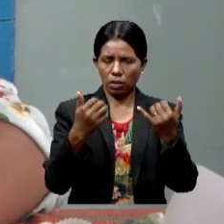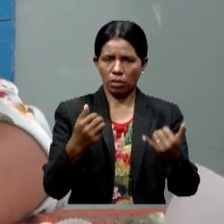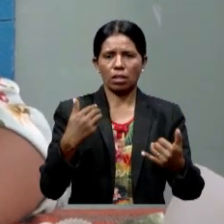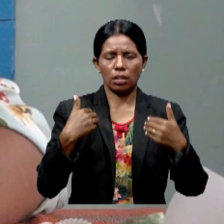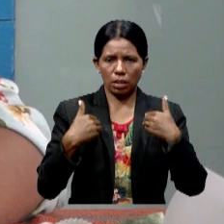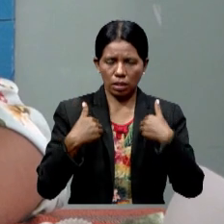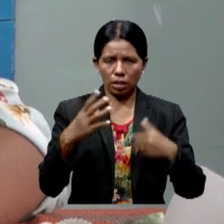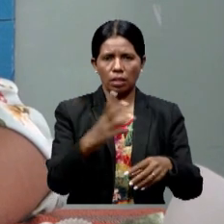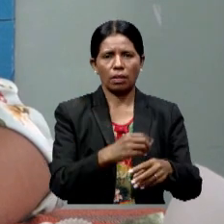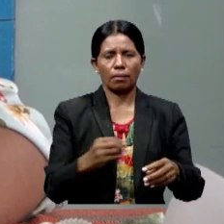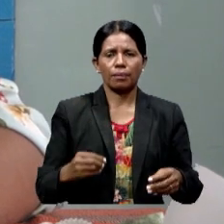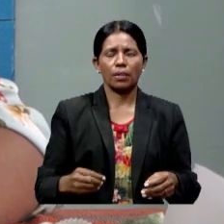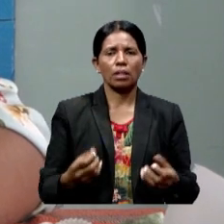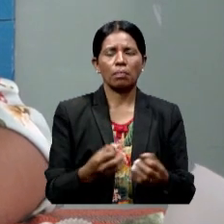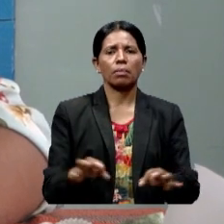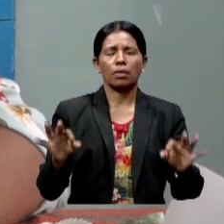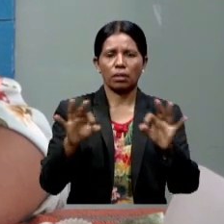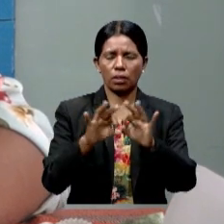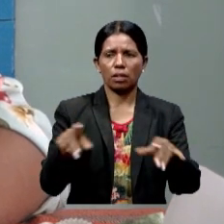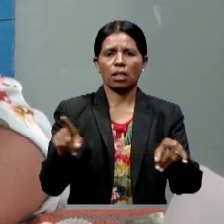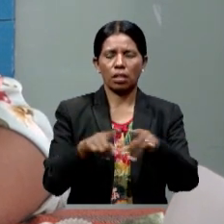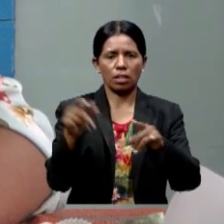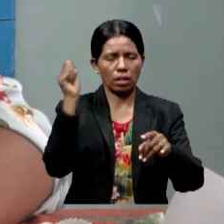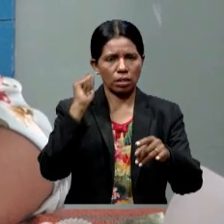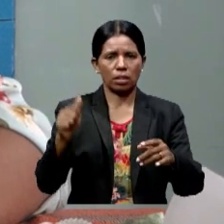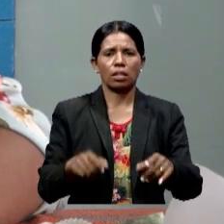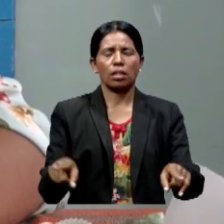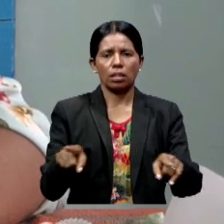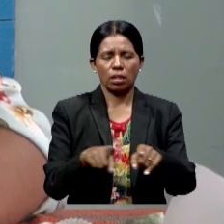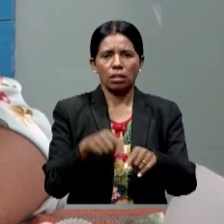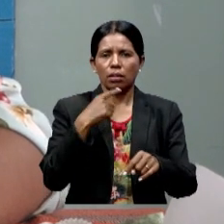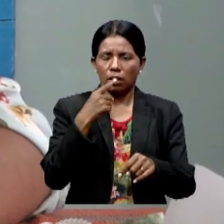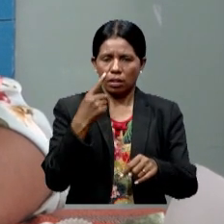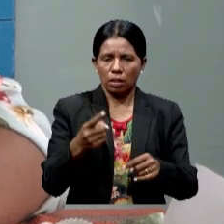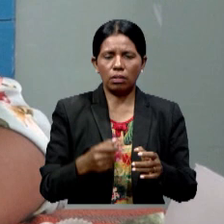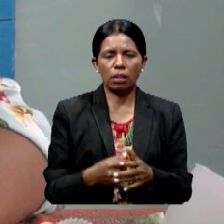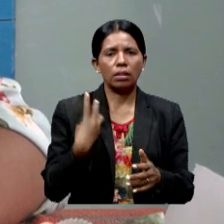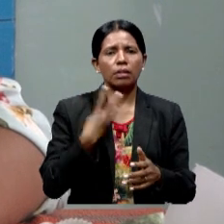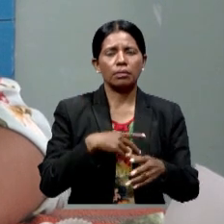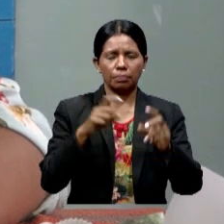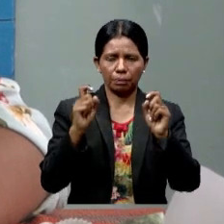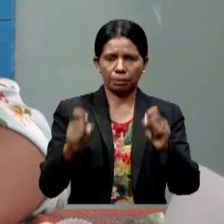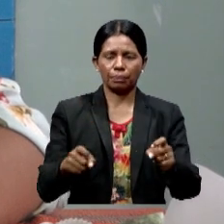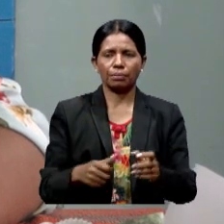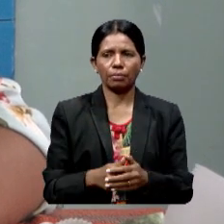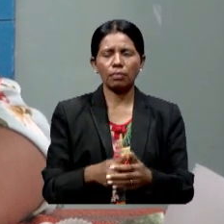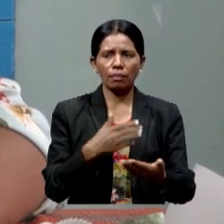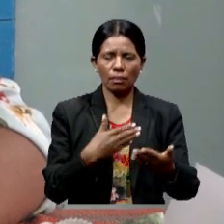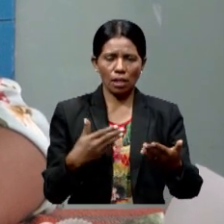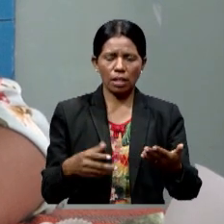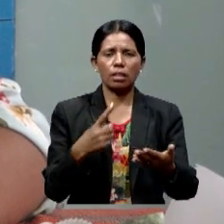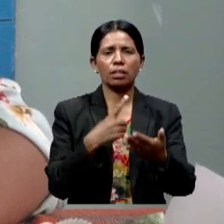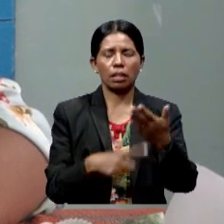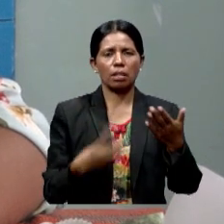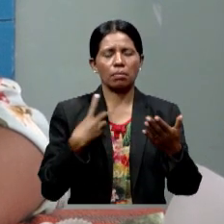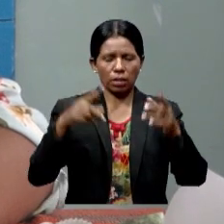iha parte region yang principalmente ya nesang ASEAN ida ne ita tete kata ita precisa defini sa produtu ma sai produtu strategiko